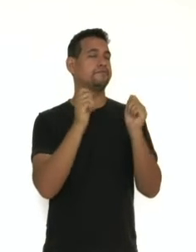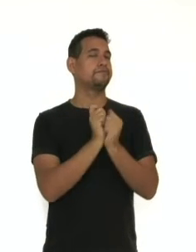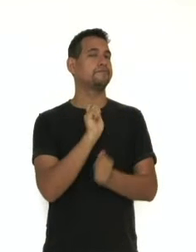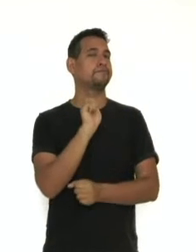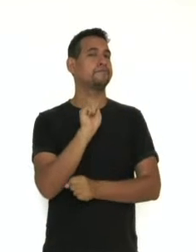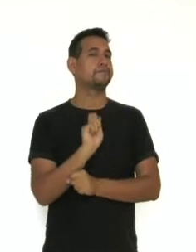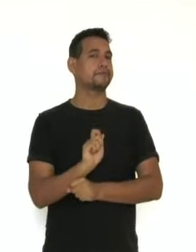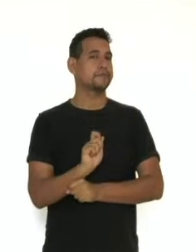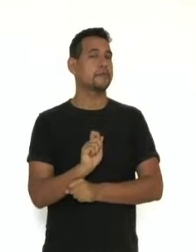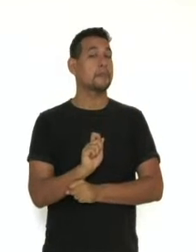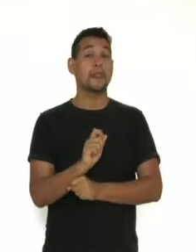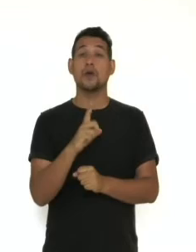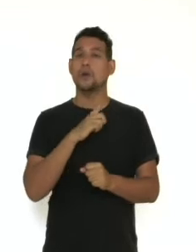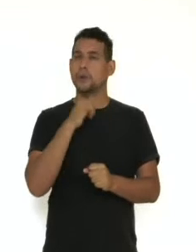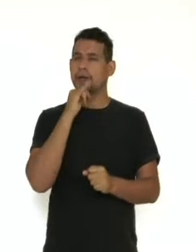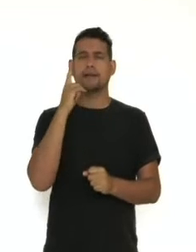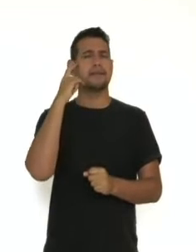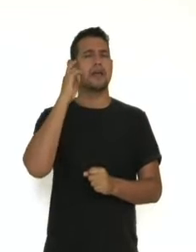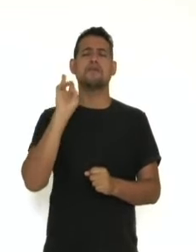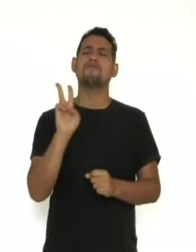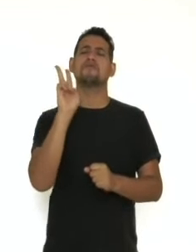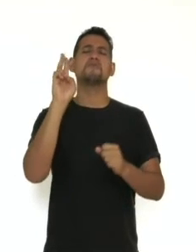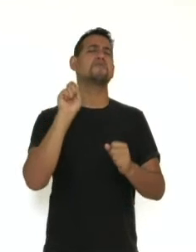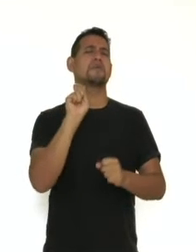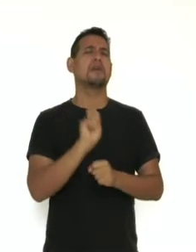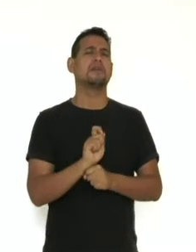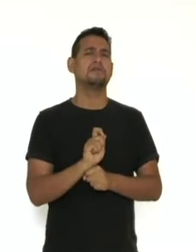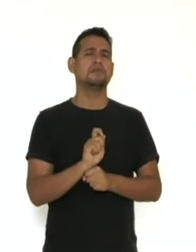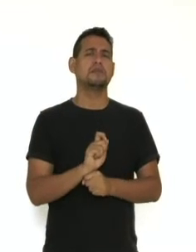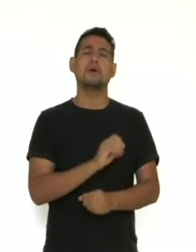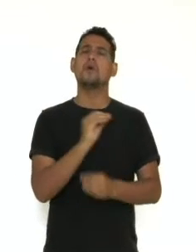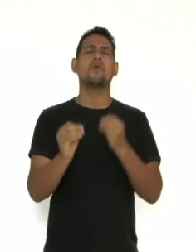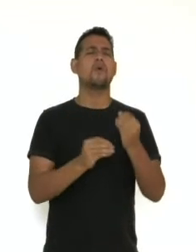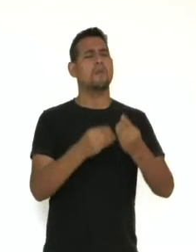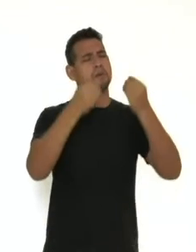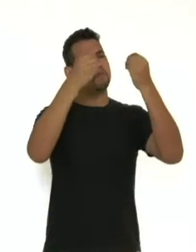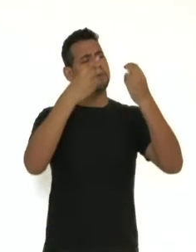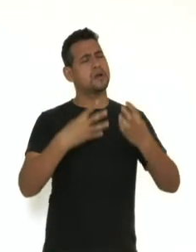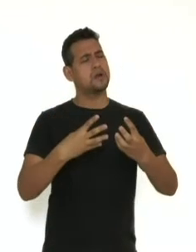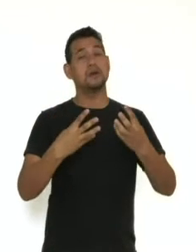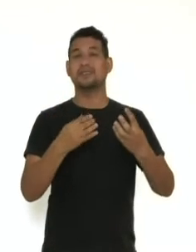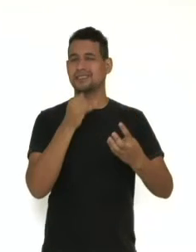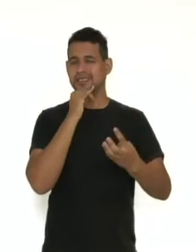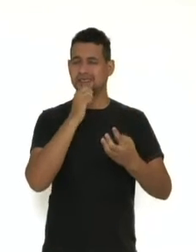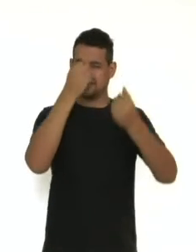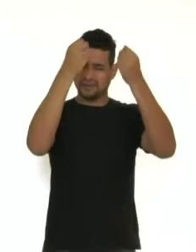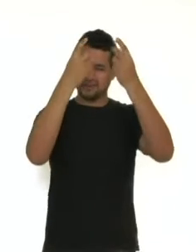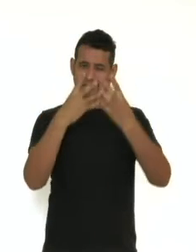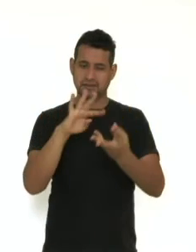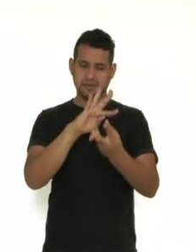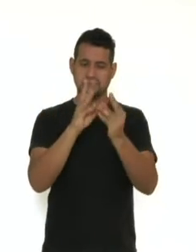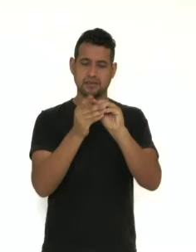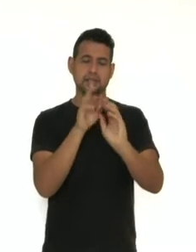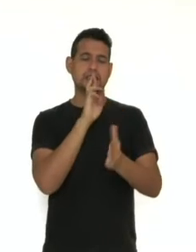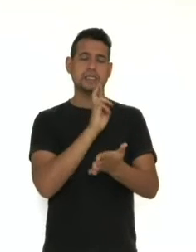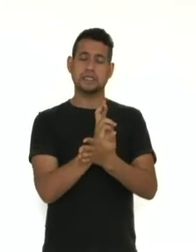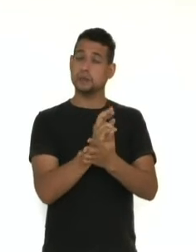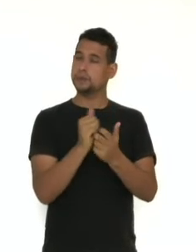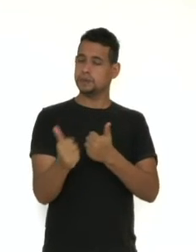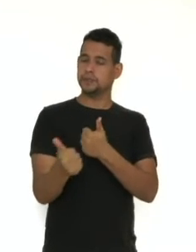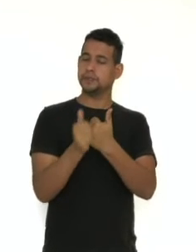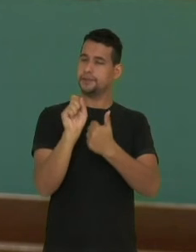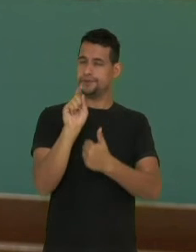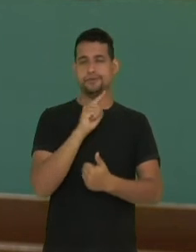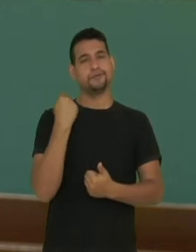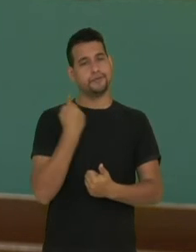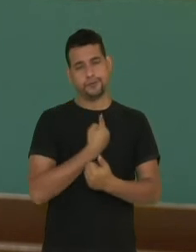né, o juízo de valor. Como isso está descrito? Sintetizando a resposta, poderia ficar muito próxima do que